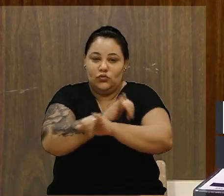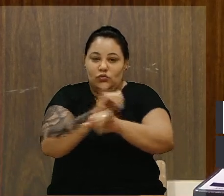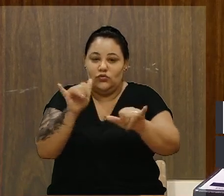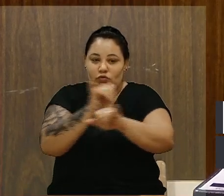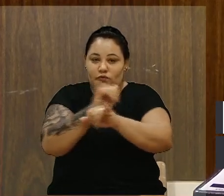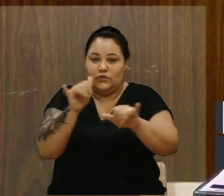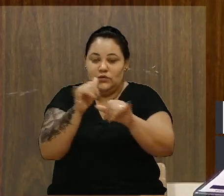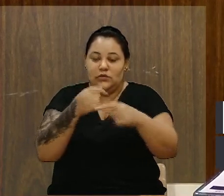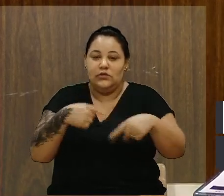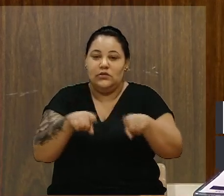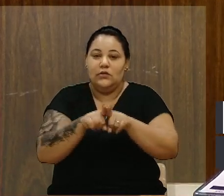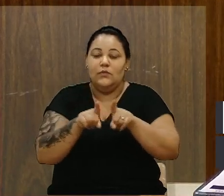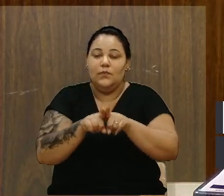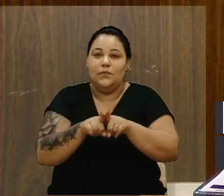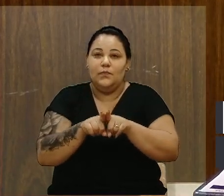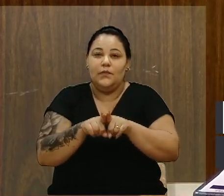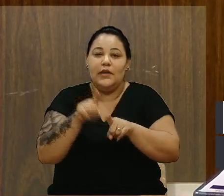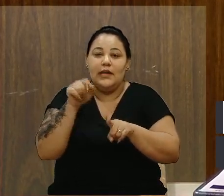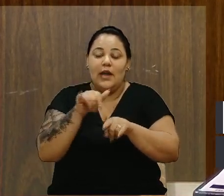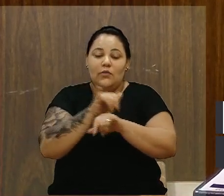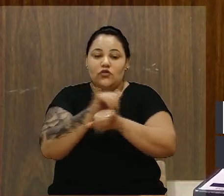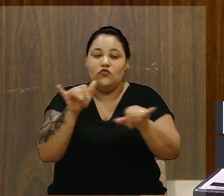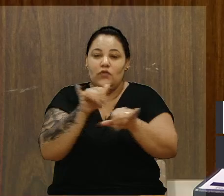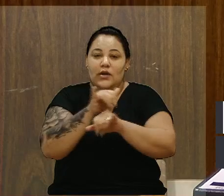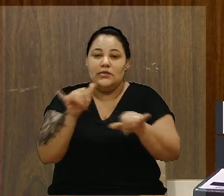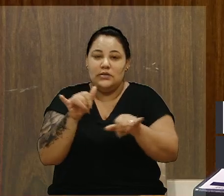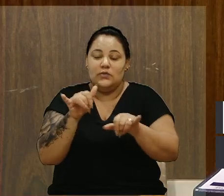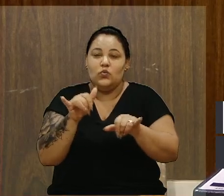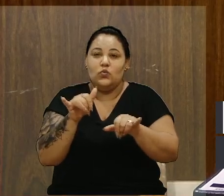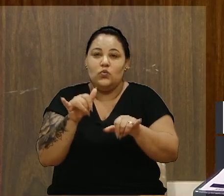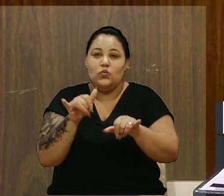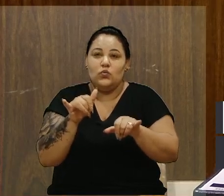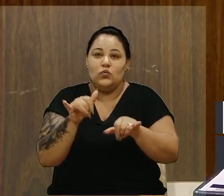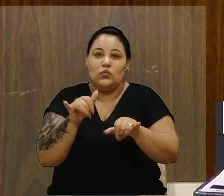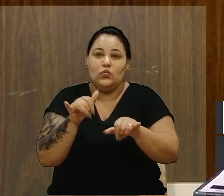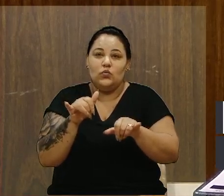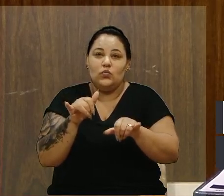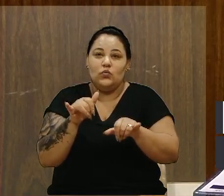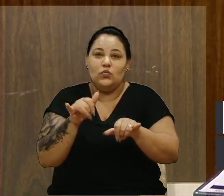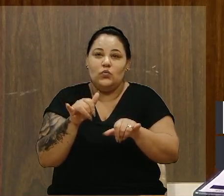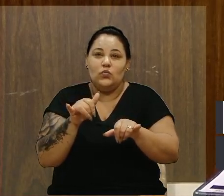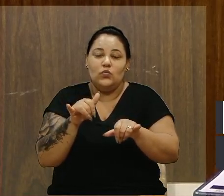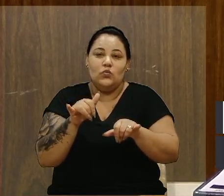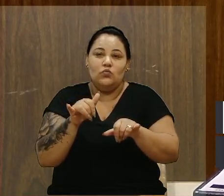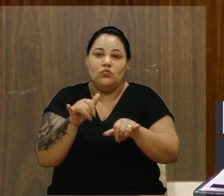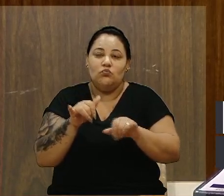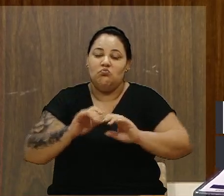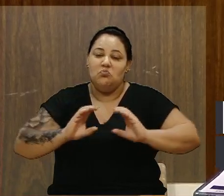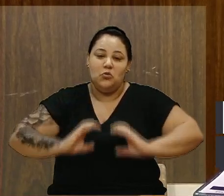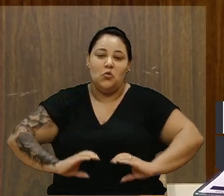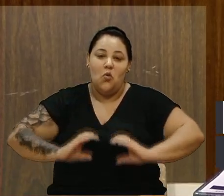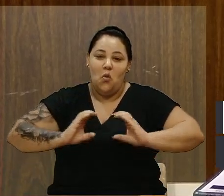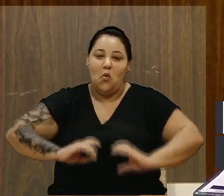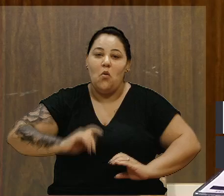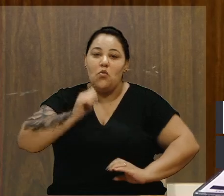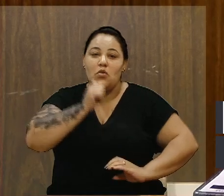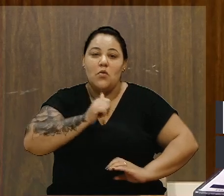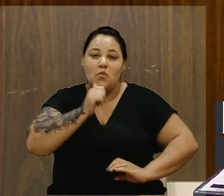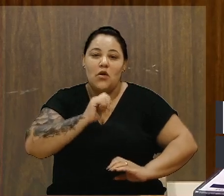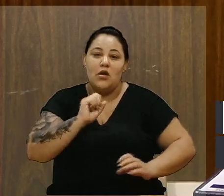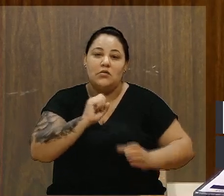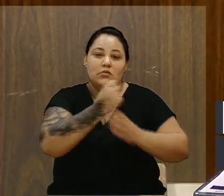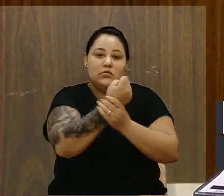bloco Não é Não, que é uma campanha de preservação dos corpos e das mulheres, da segurança